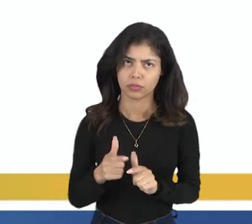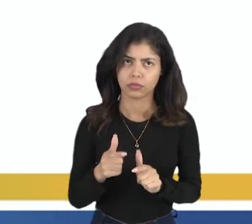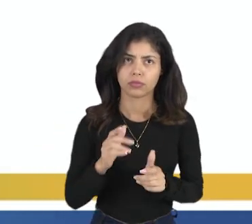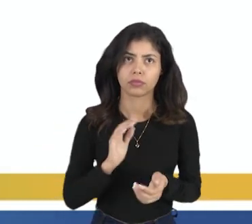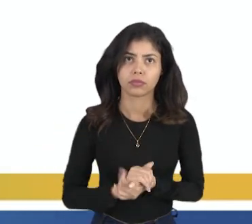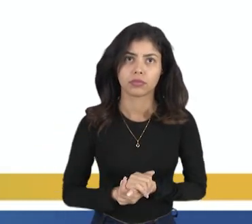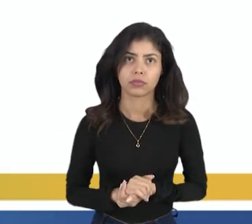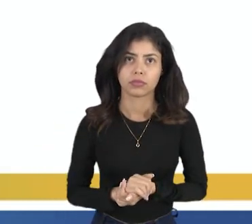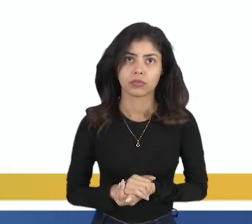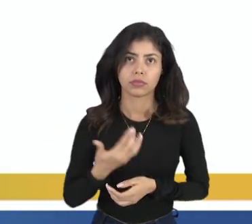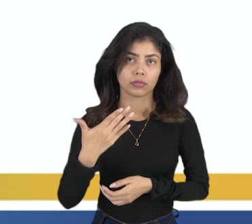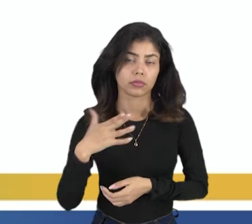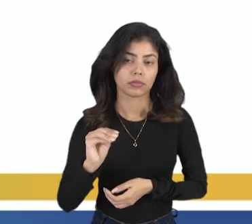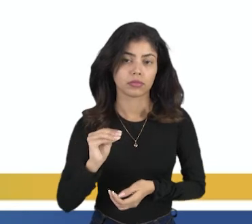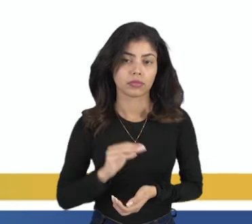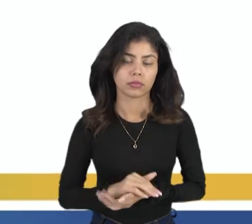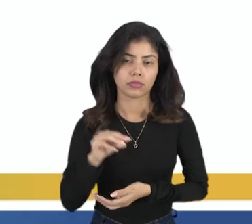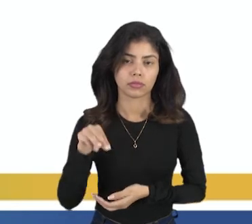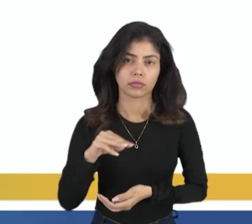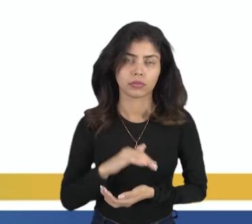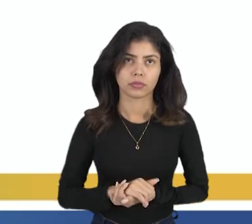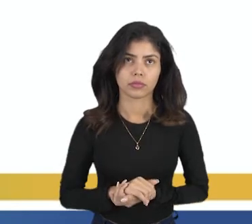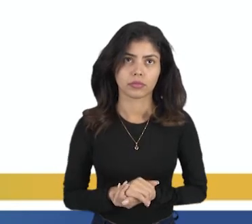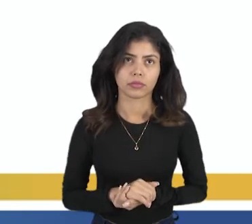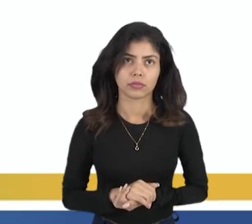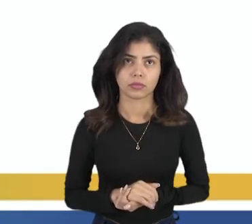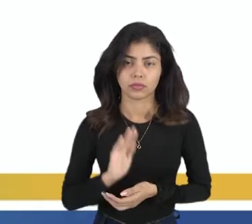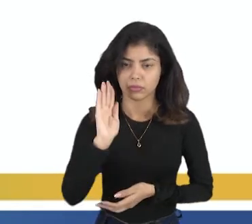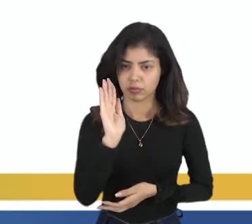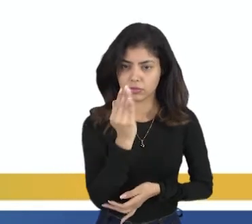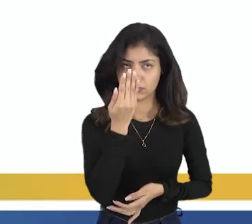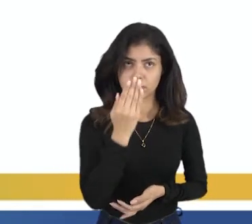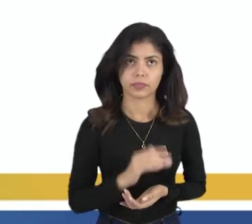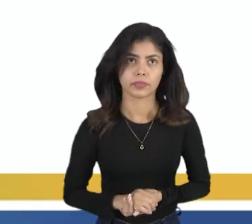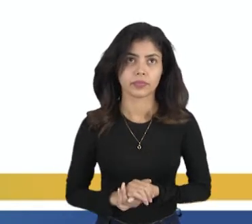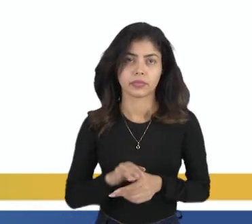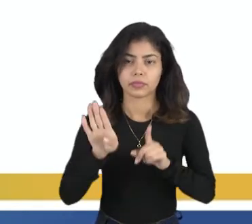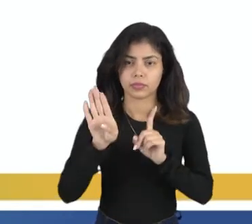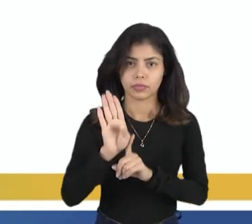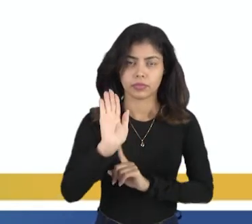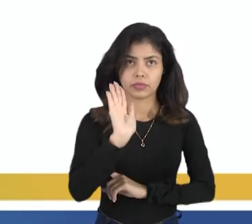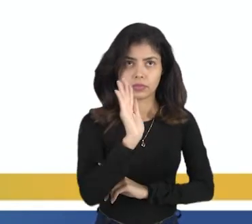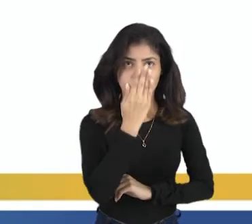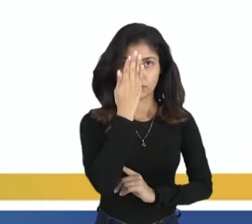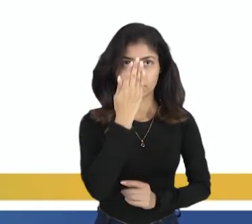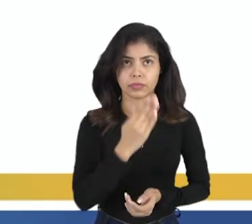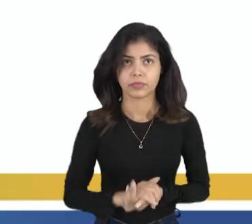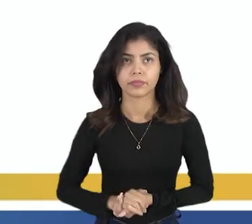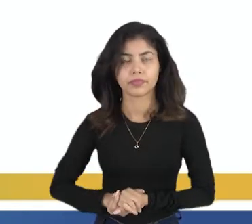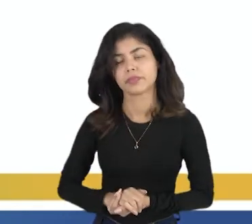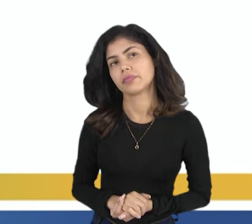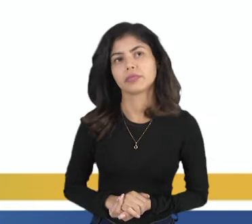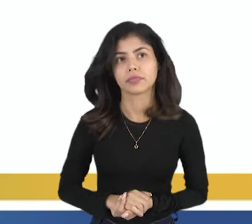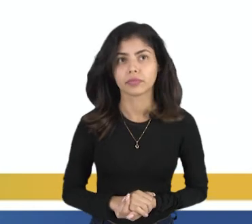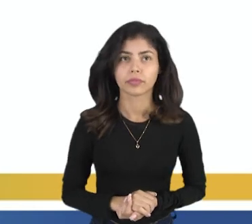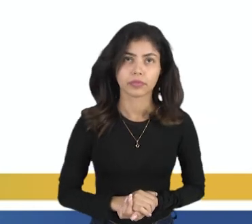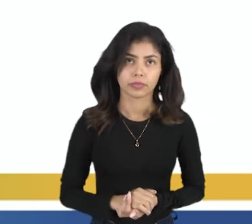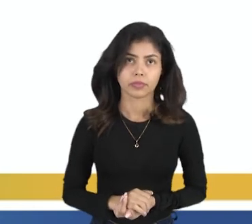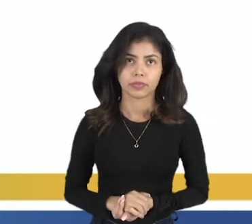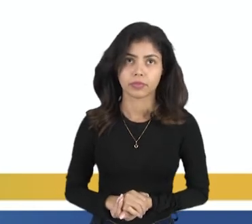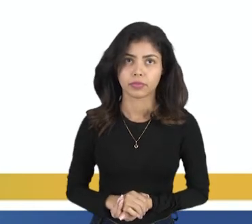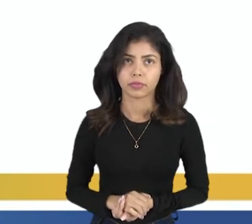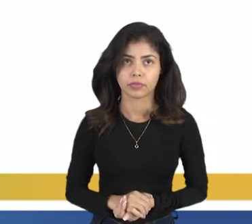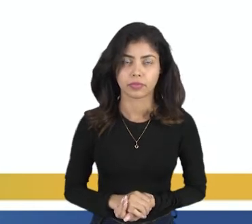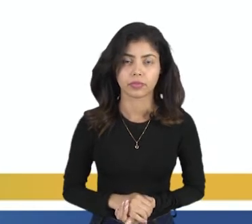que 10 metros, né? Então, temos aí uma alternativa falsa. Letra B. É também uma